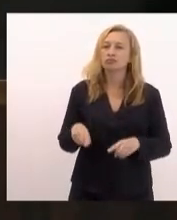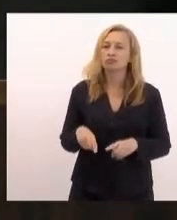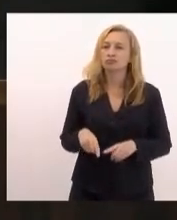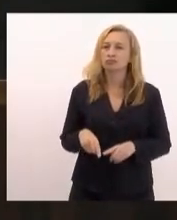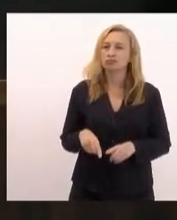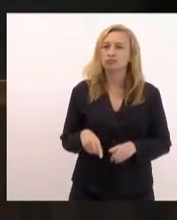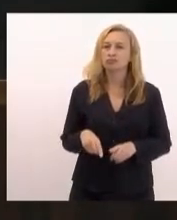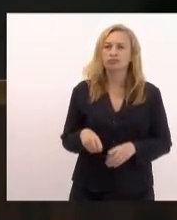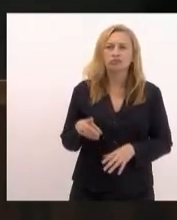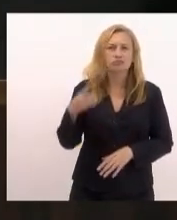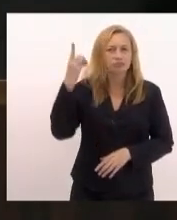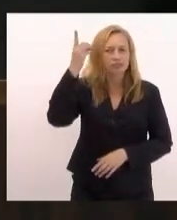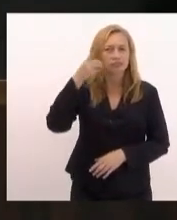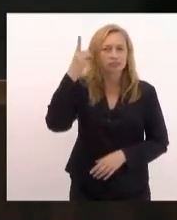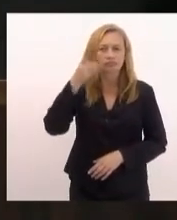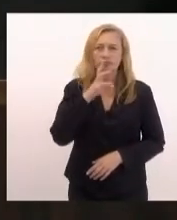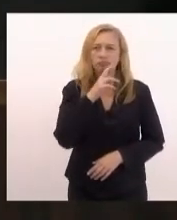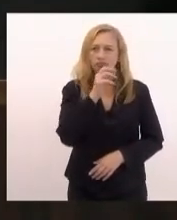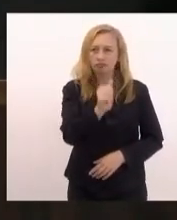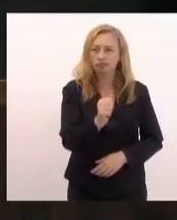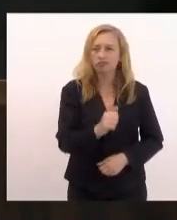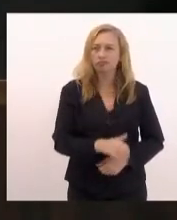voto contrário. Rodrigo Amorim.